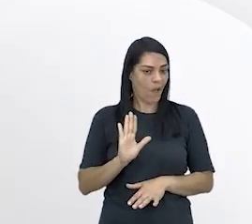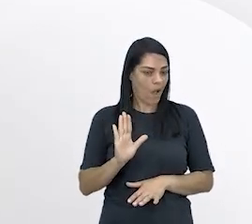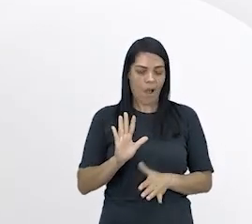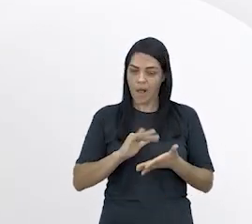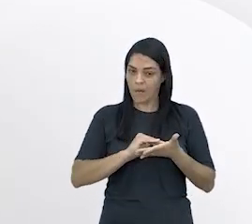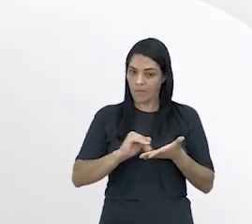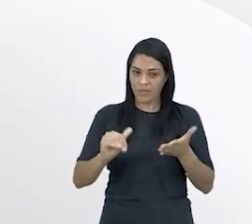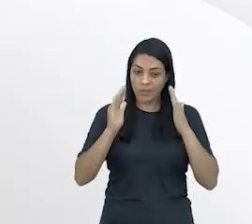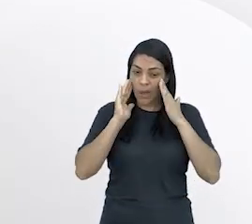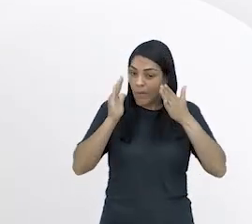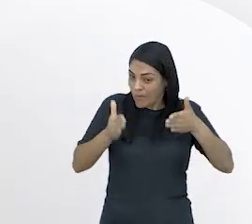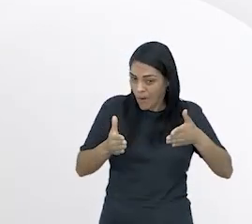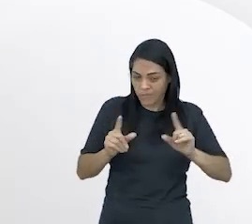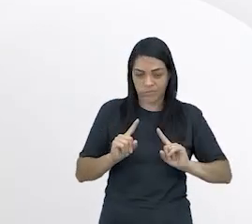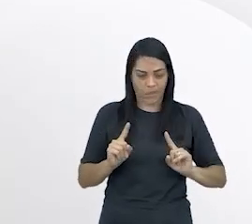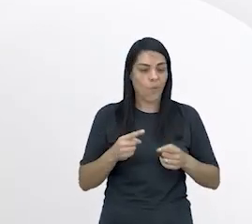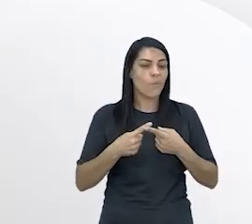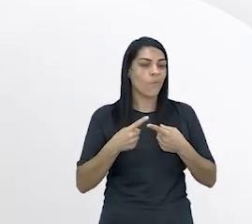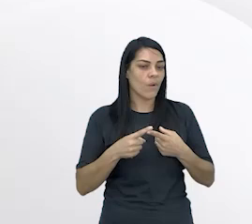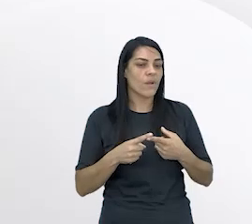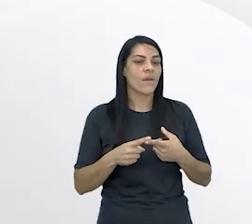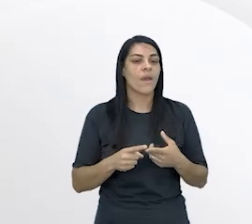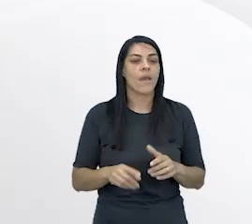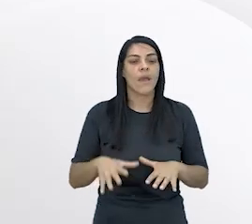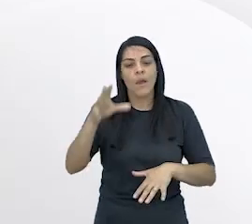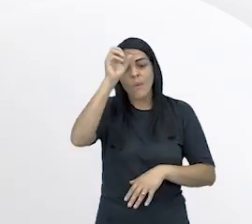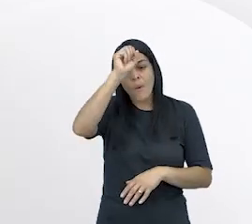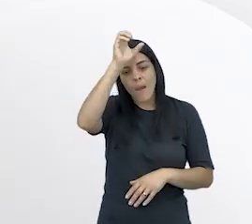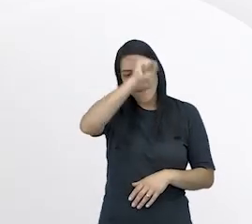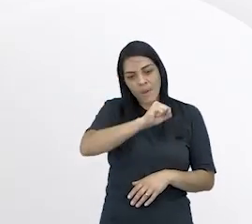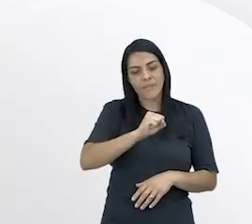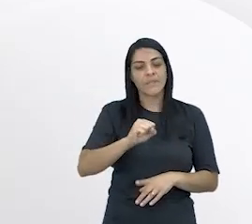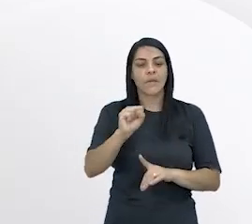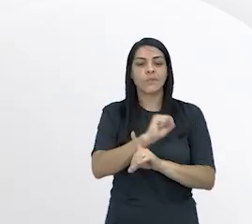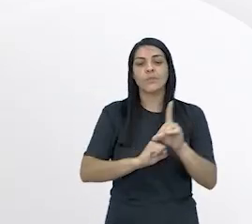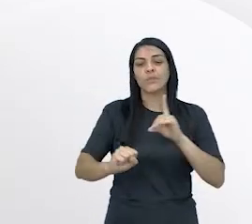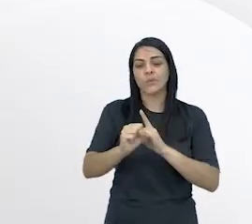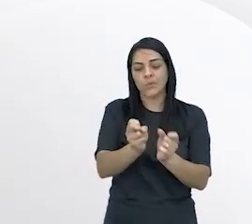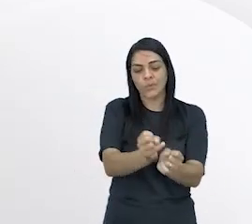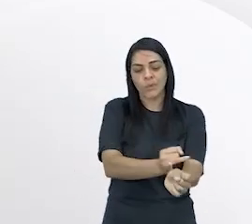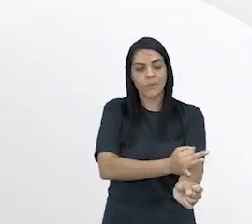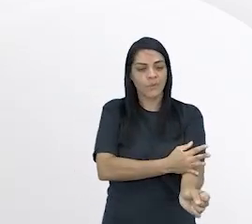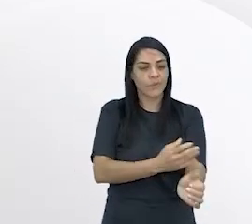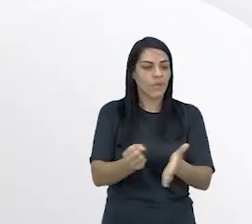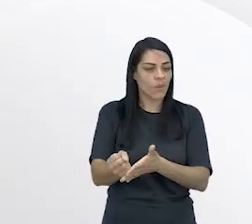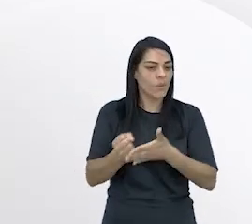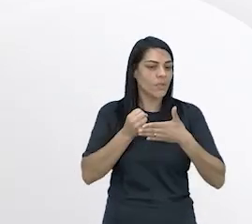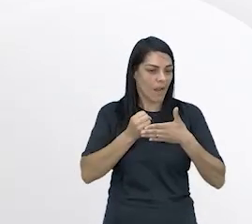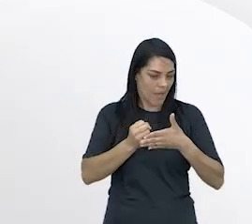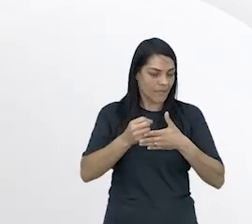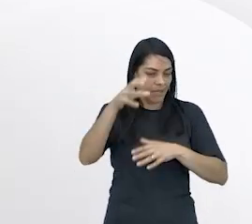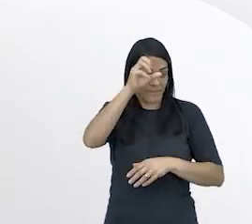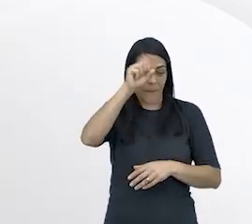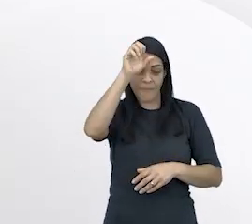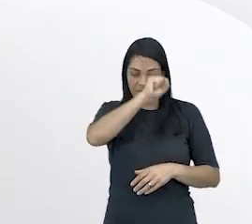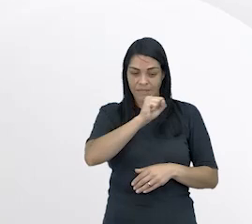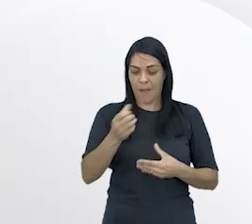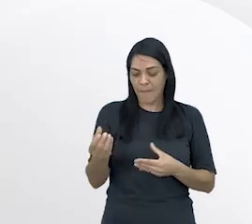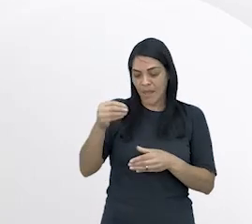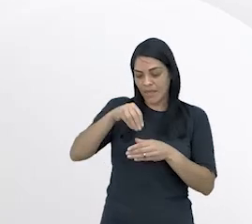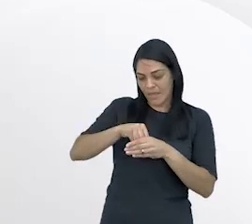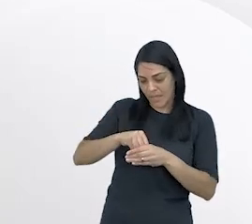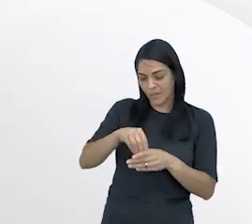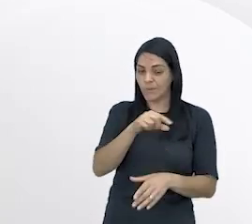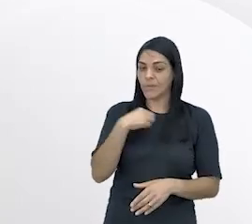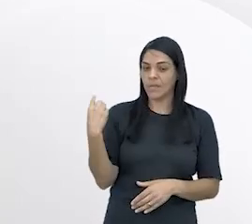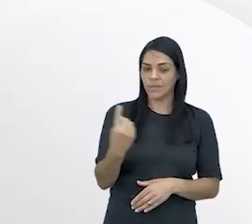aí o foco, né, também da nossa aprendizagem socioemocional. A gente traz essas aprendizagens para dentro